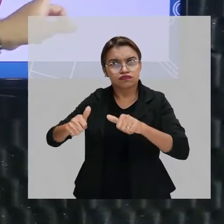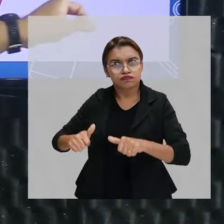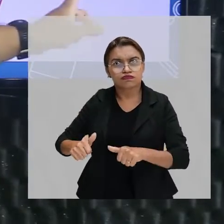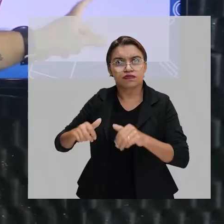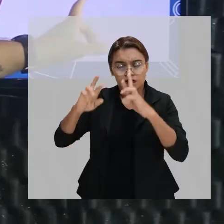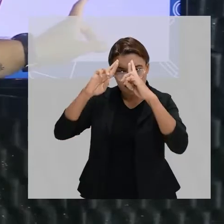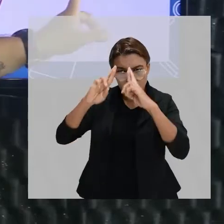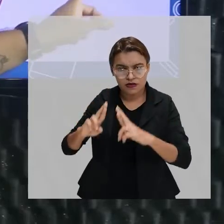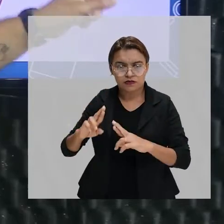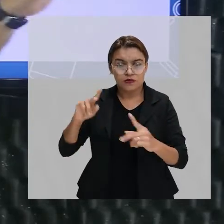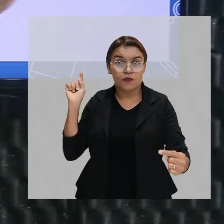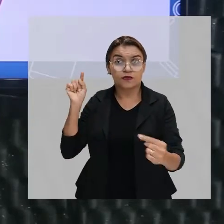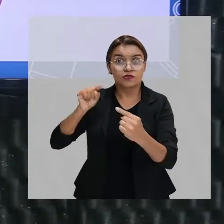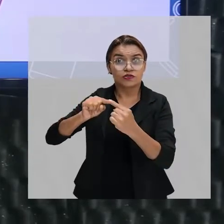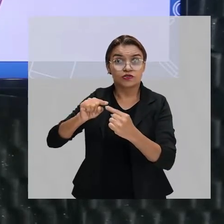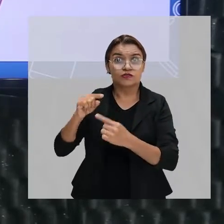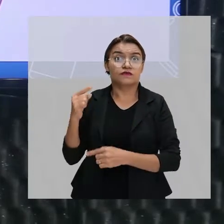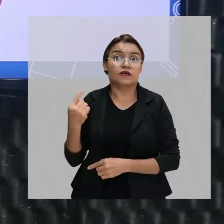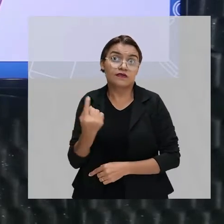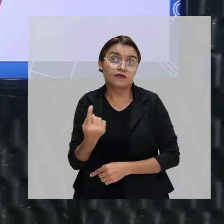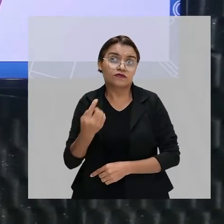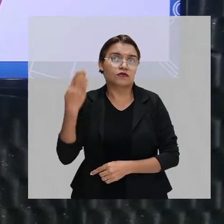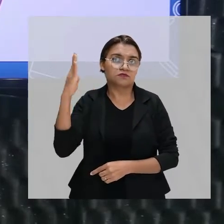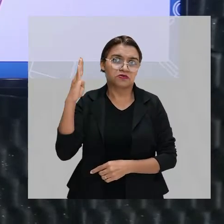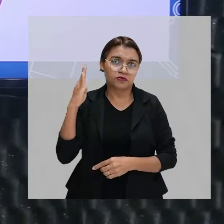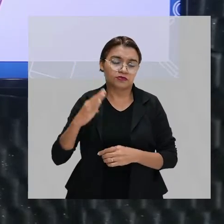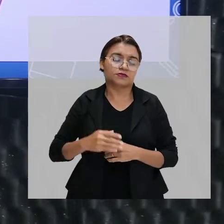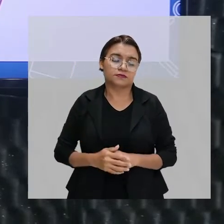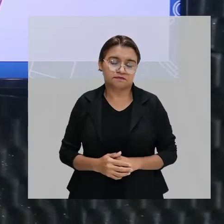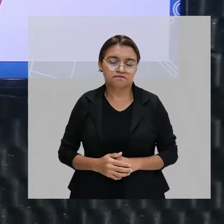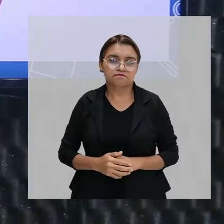respeitar o princípio da individualidade biológica